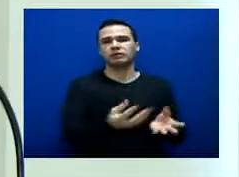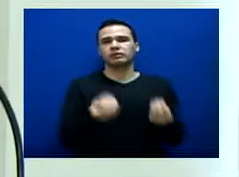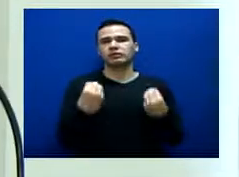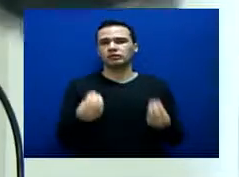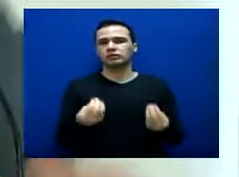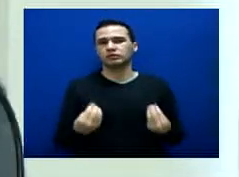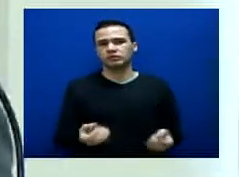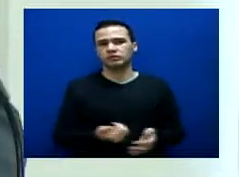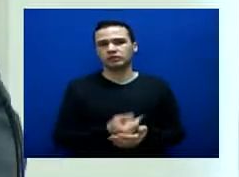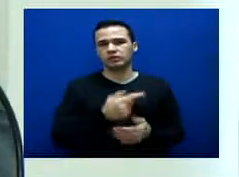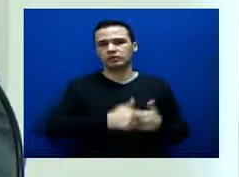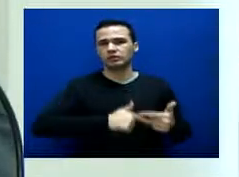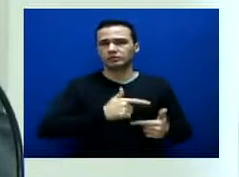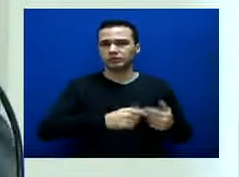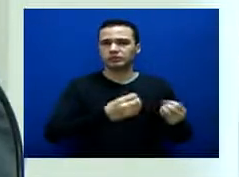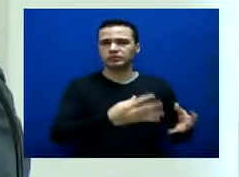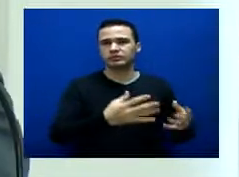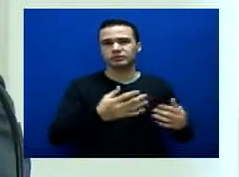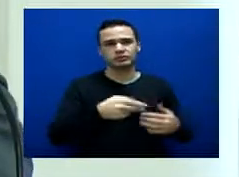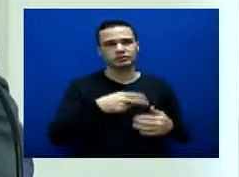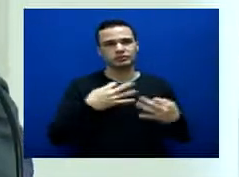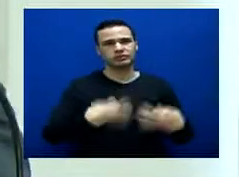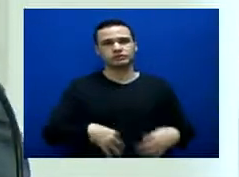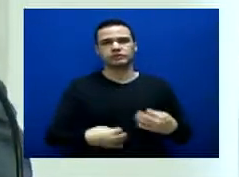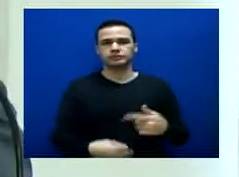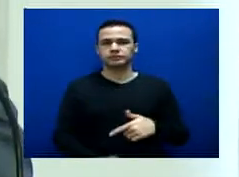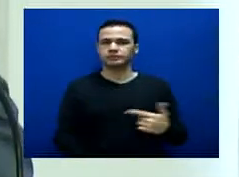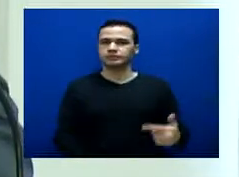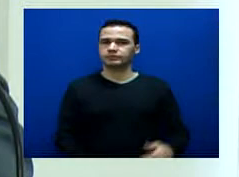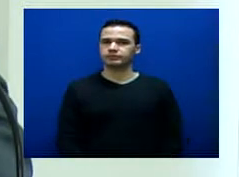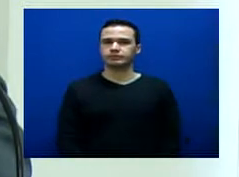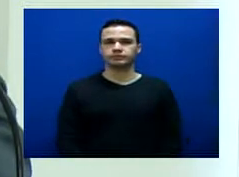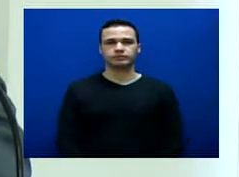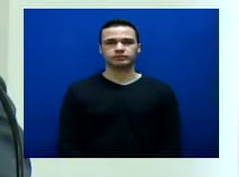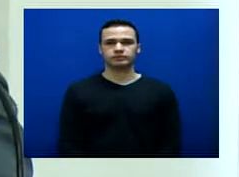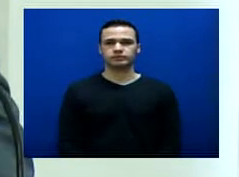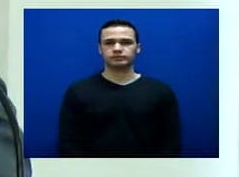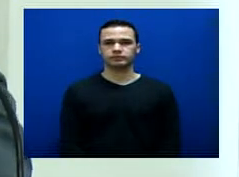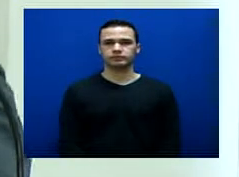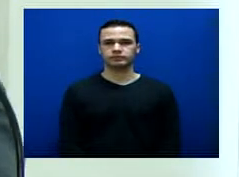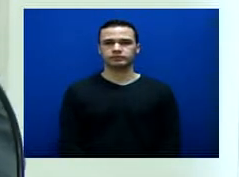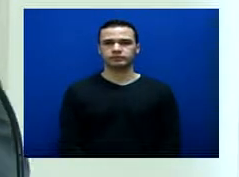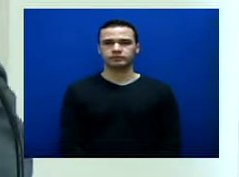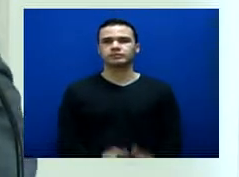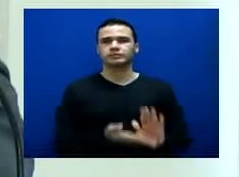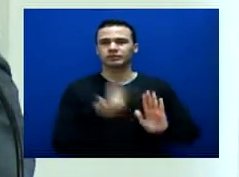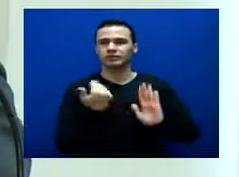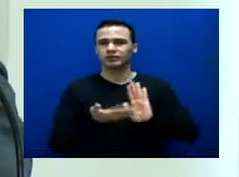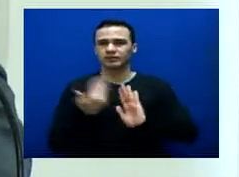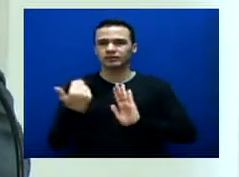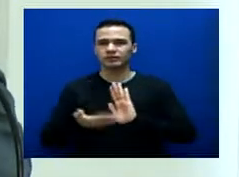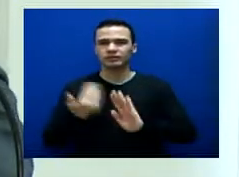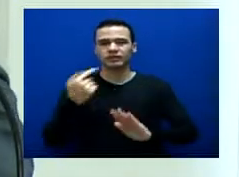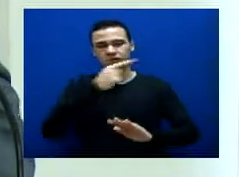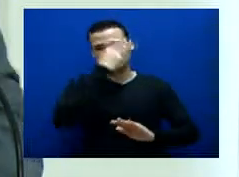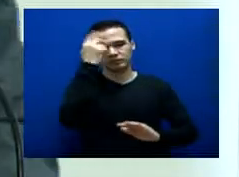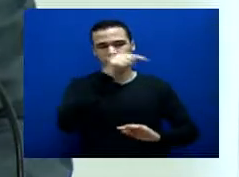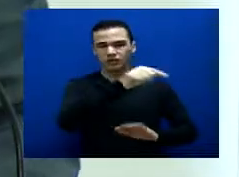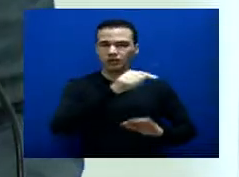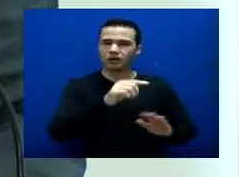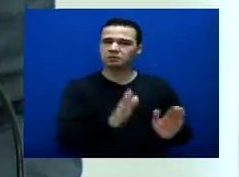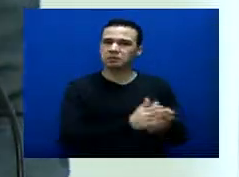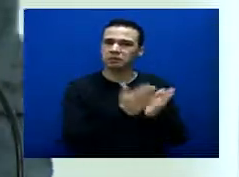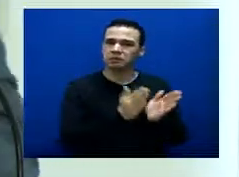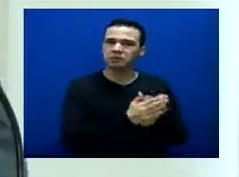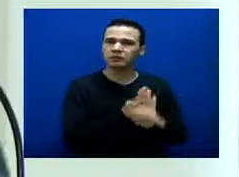e não dá condições de trabalho. Não tem... tira do bolso do trabalhador, tira